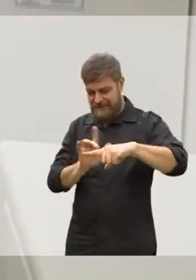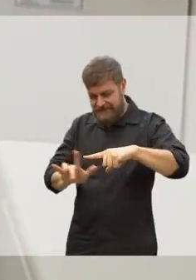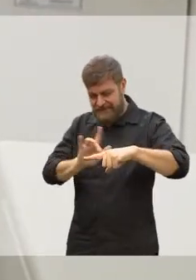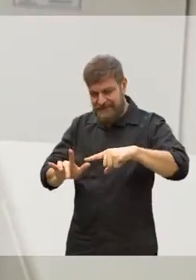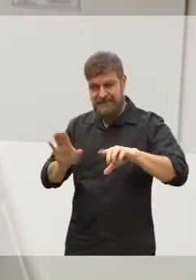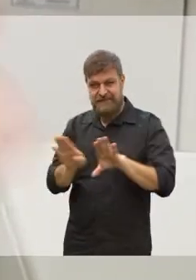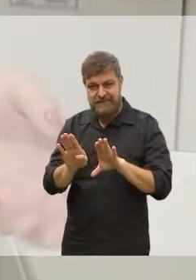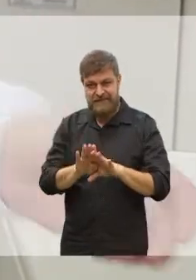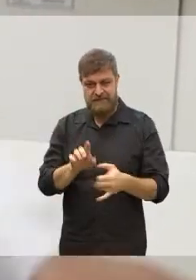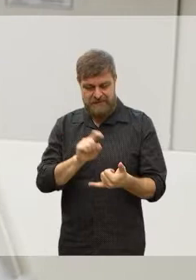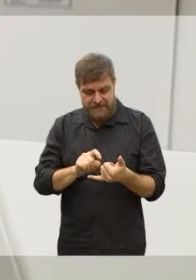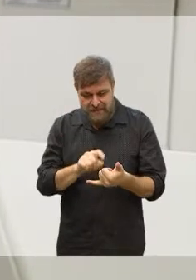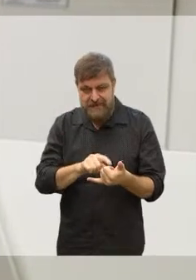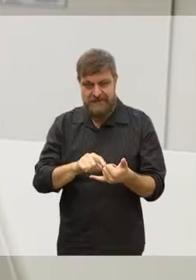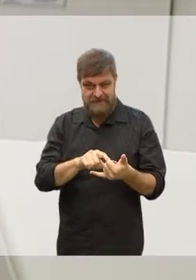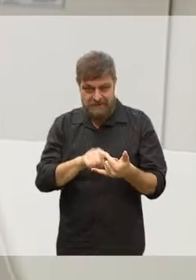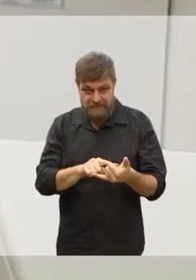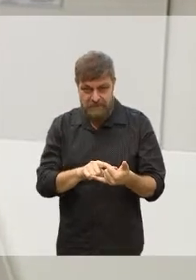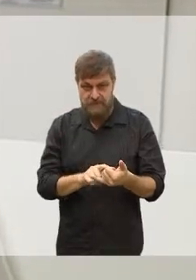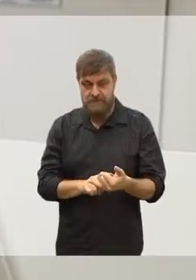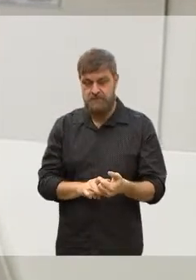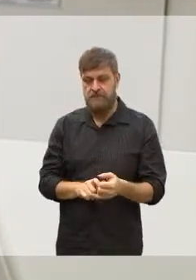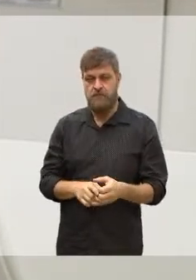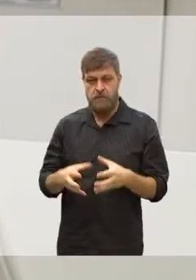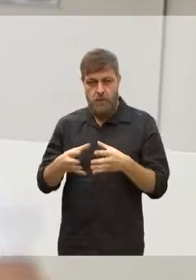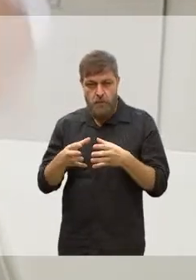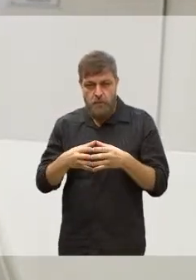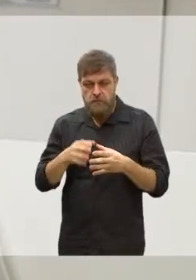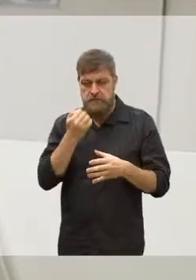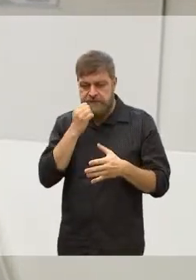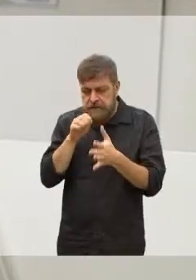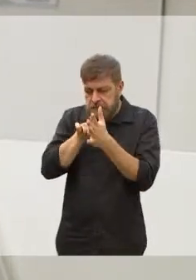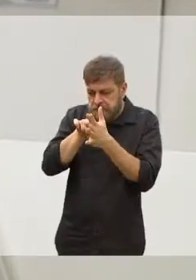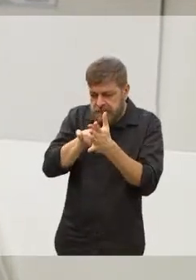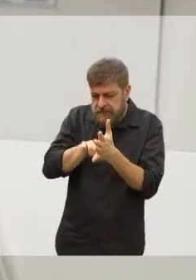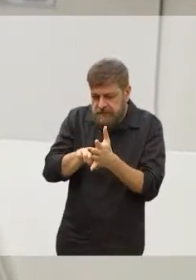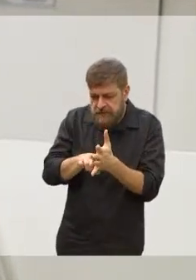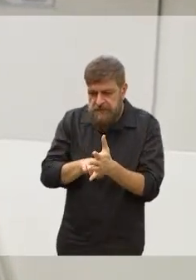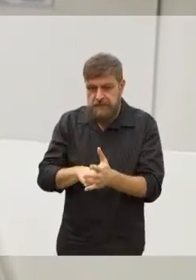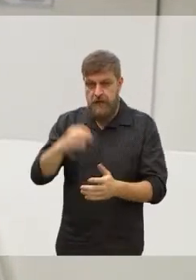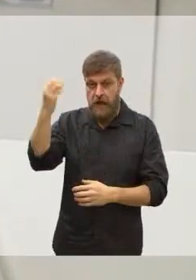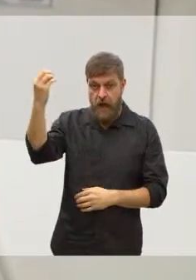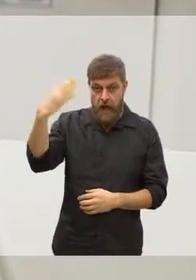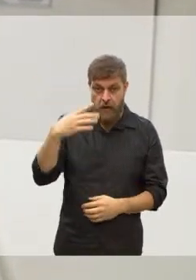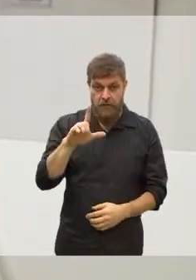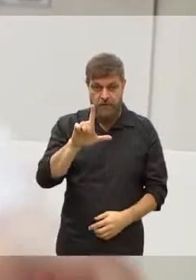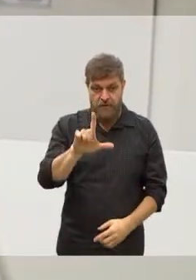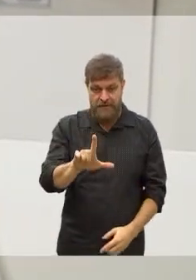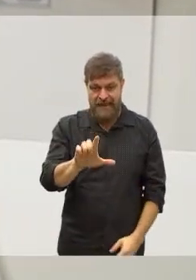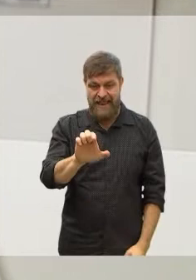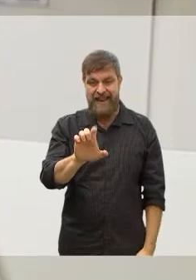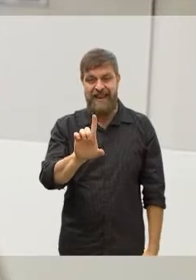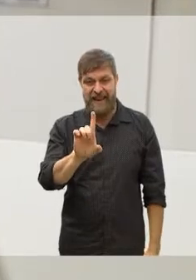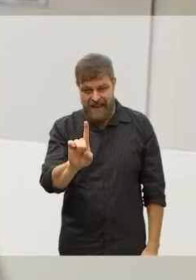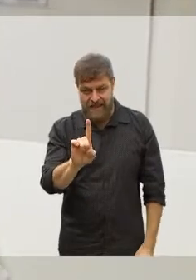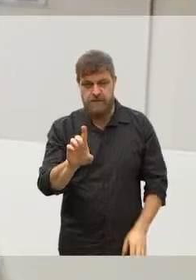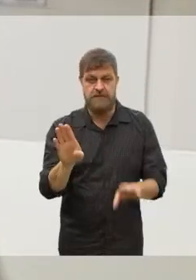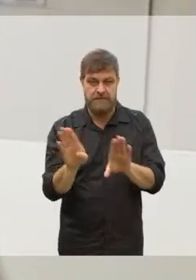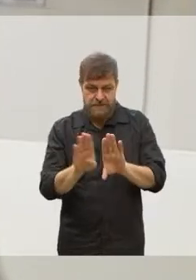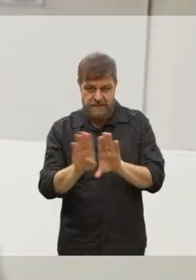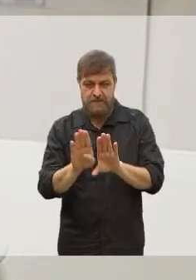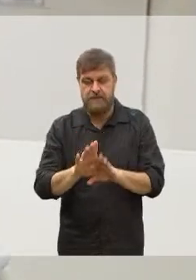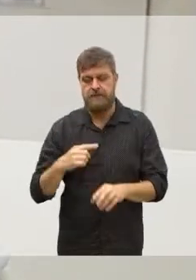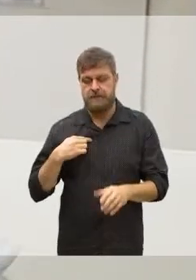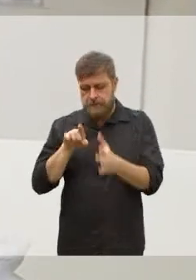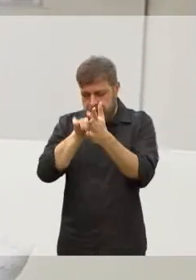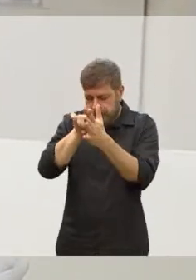tablet, celular, né? Então, eles pesquisaram a luz de LED, a exposição excessiva à luz de LED também. Então,